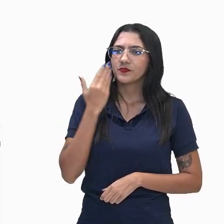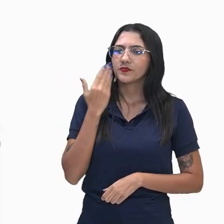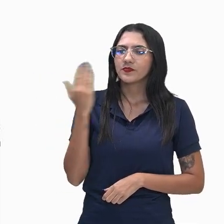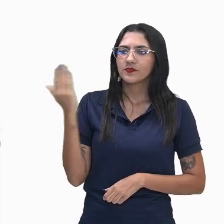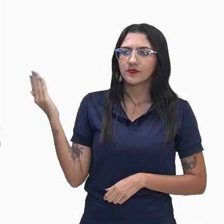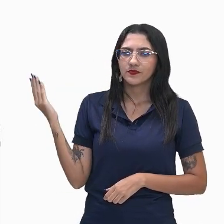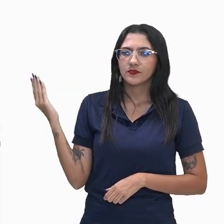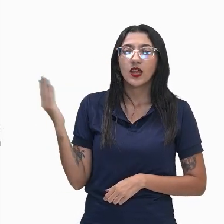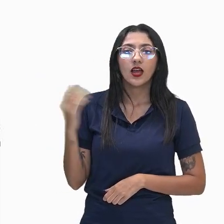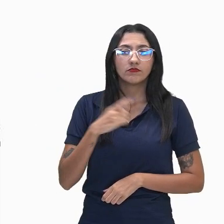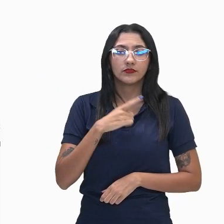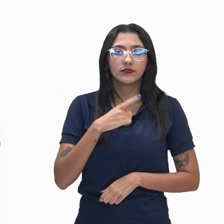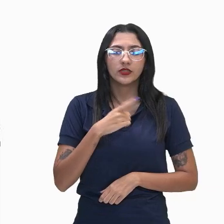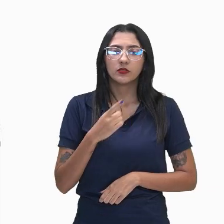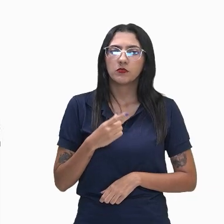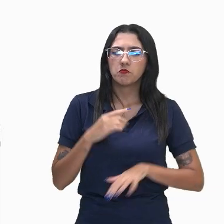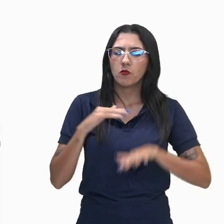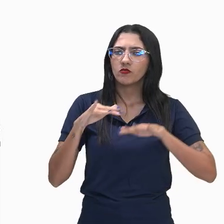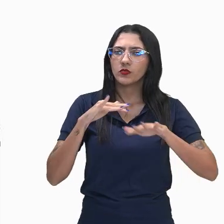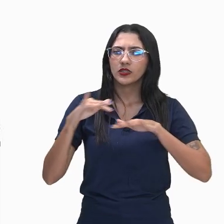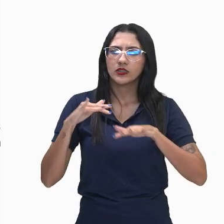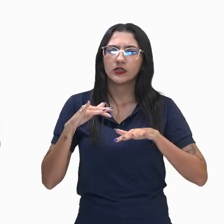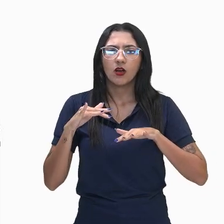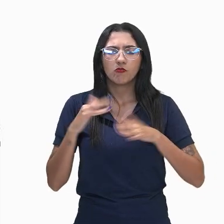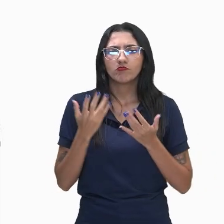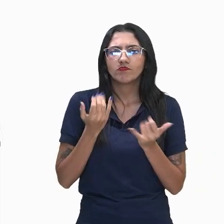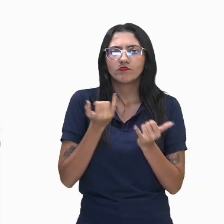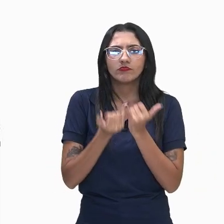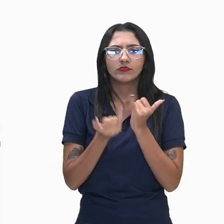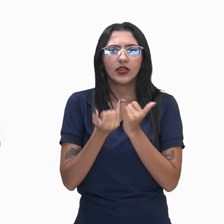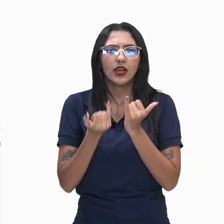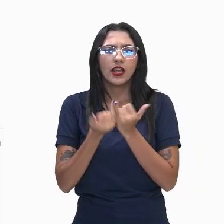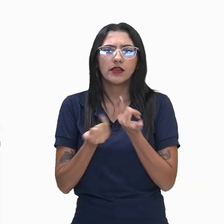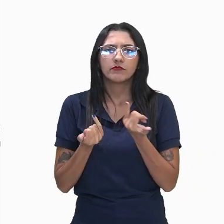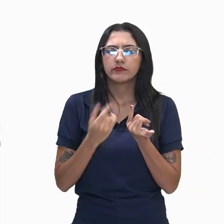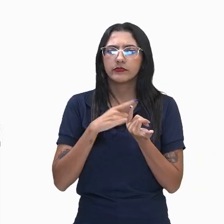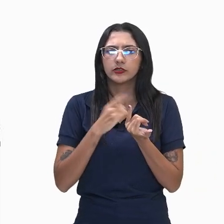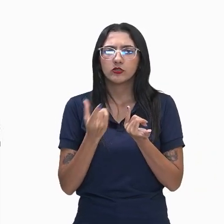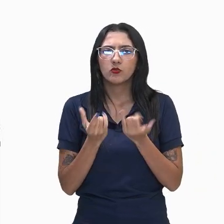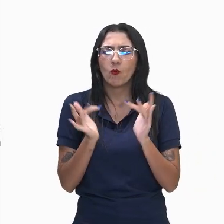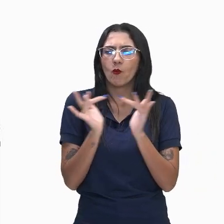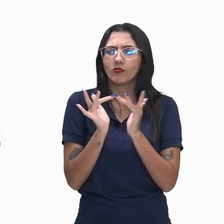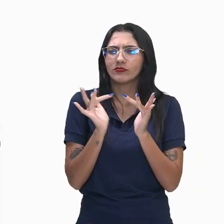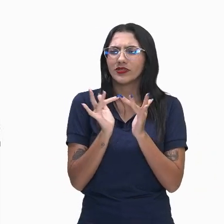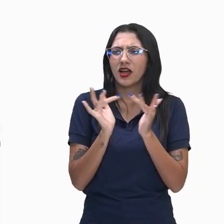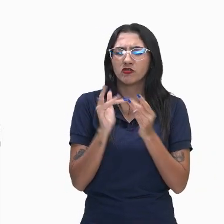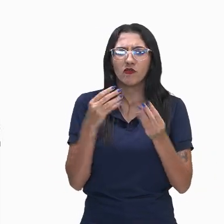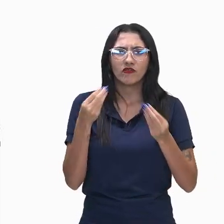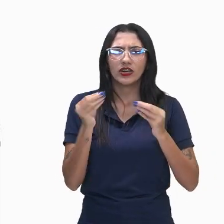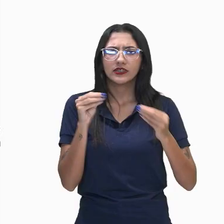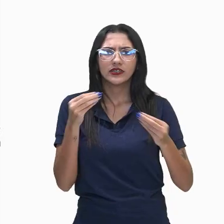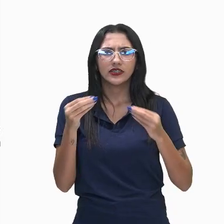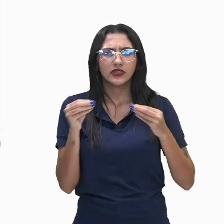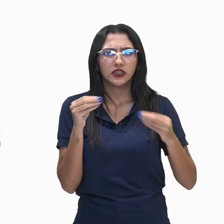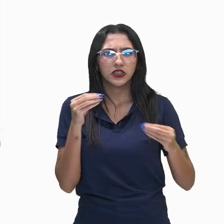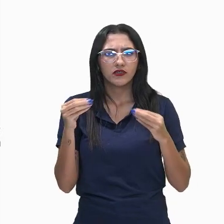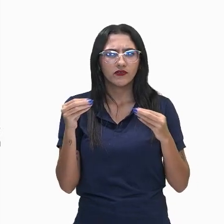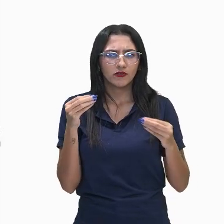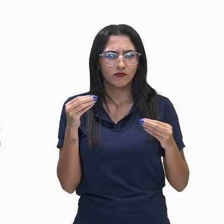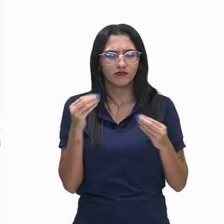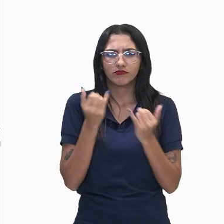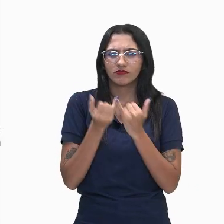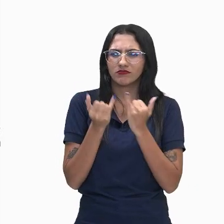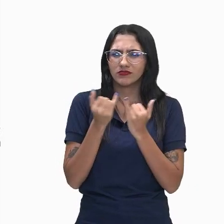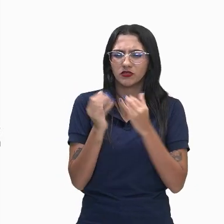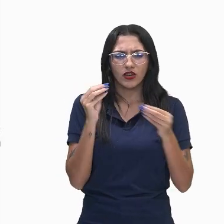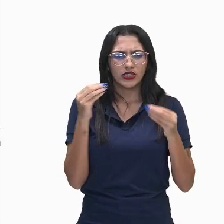uma movimentação que ela é como se passasse um elástico, puxasse assim de um lado para o